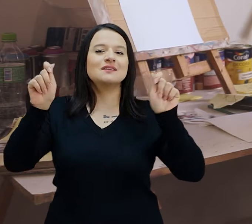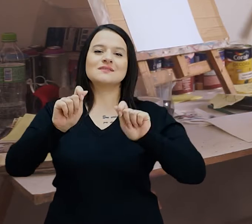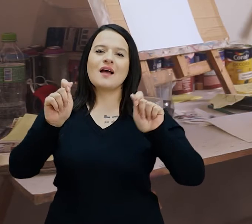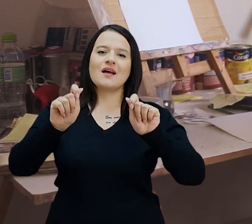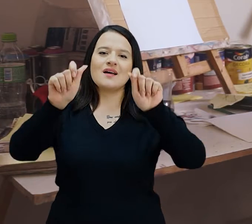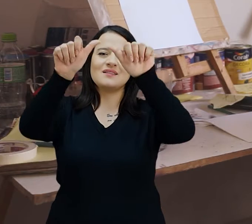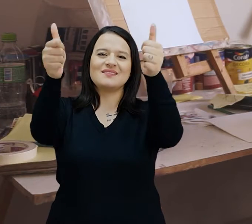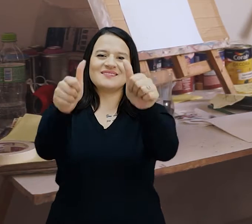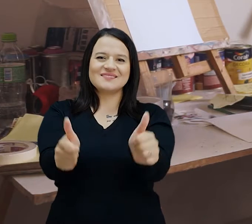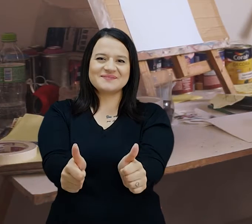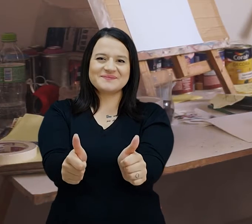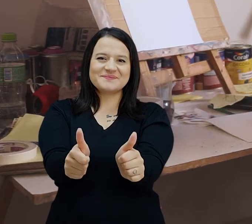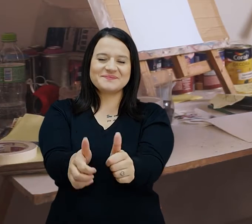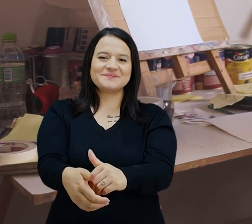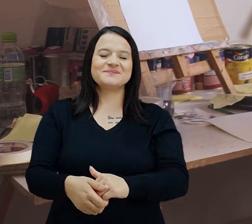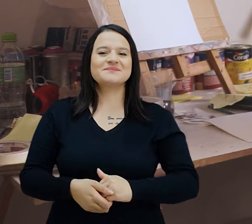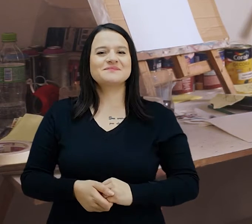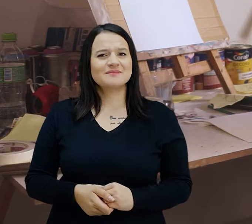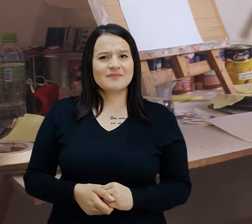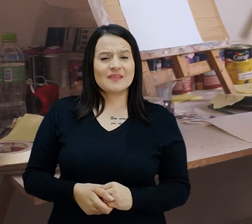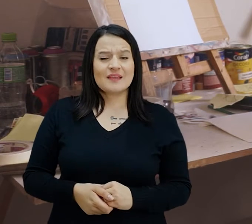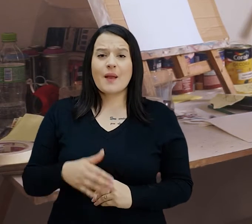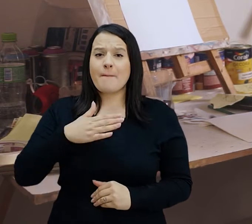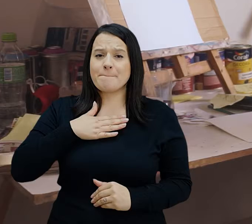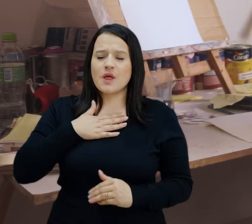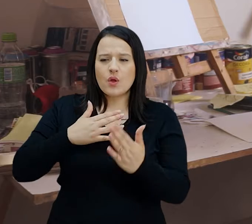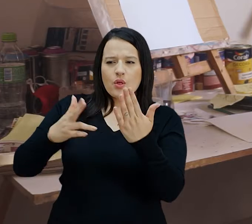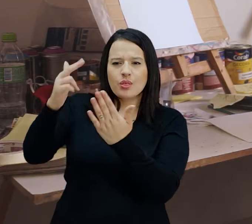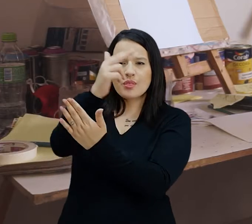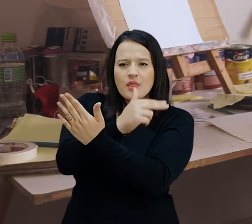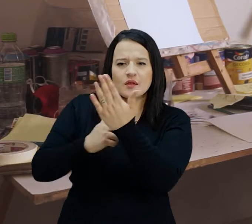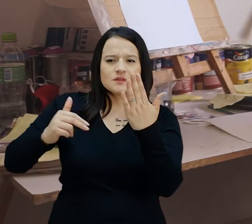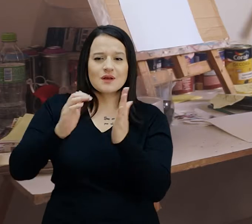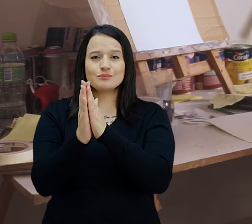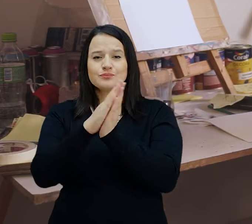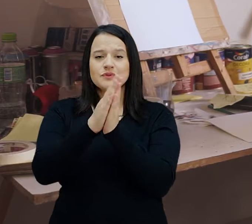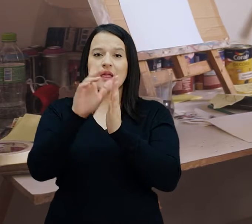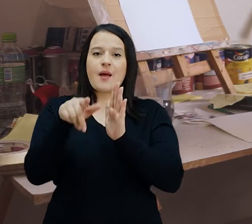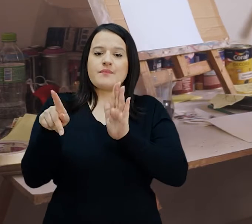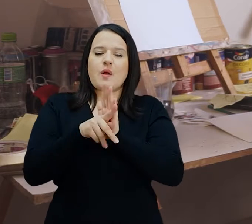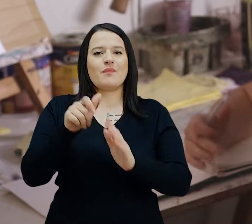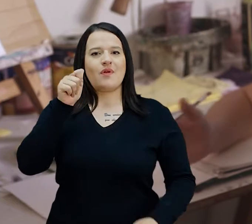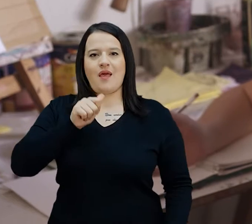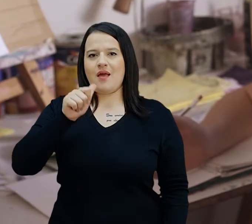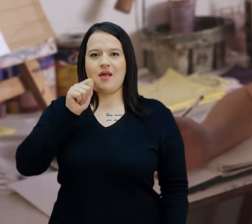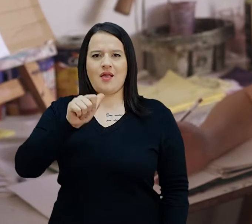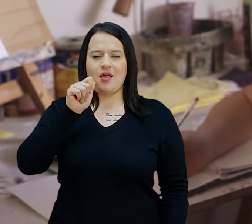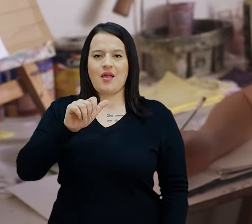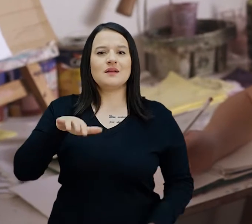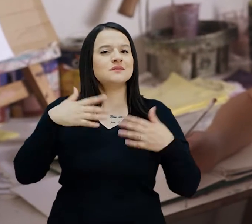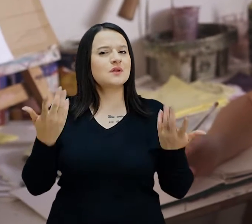seu desenho, criar uma personagem. As minhas personagens, elas são baseadas em